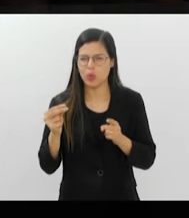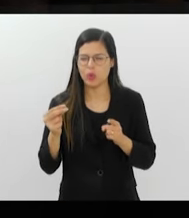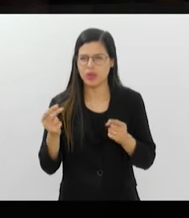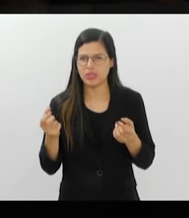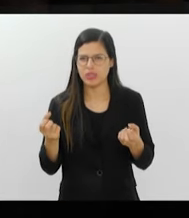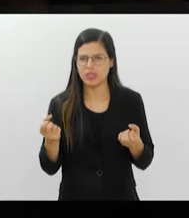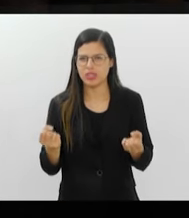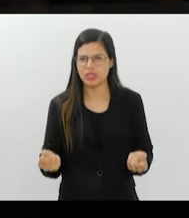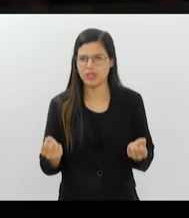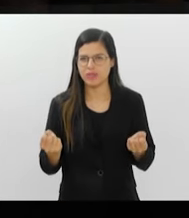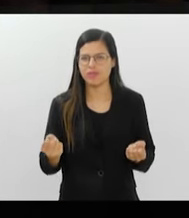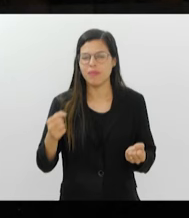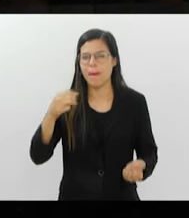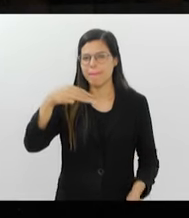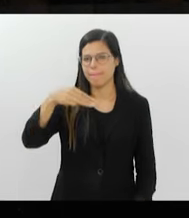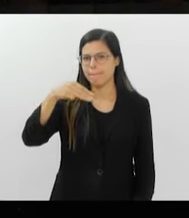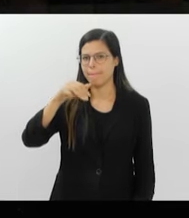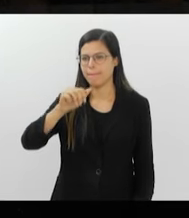o Maguila.